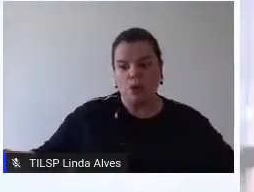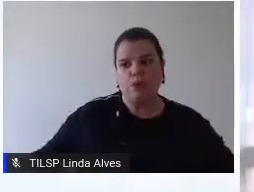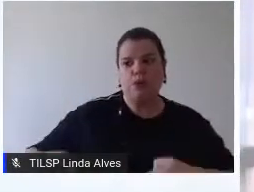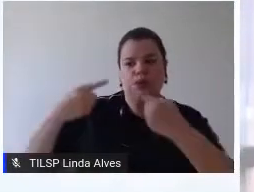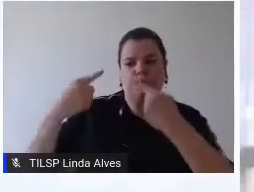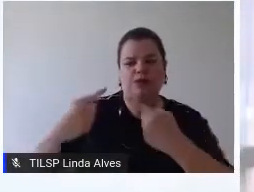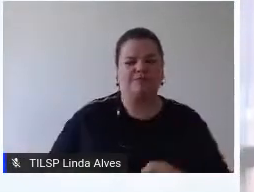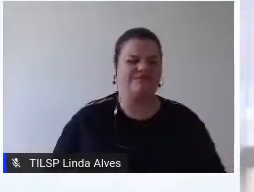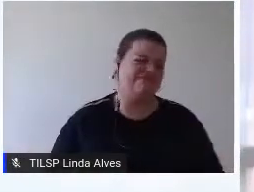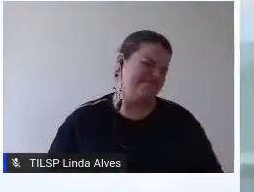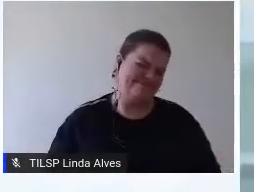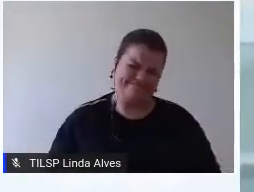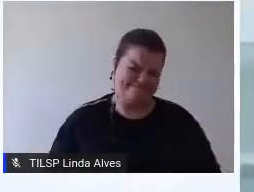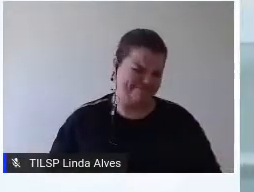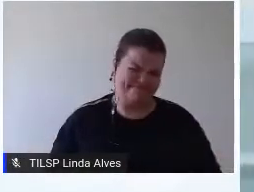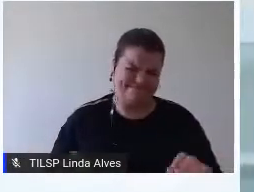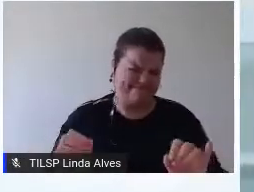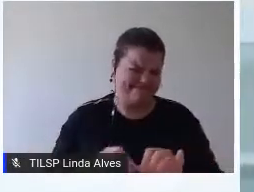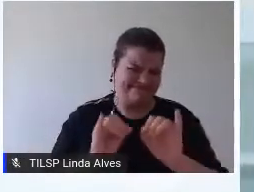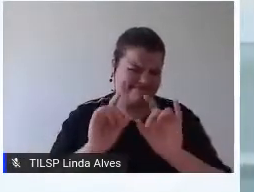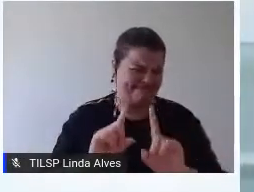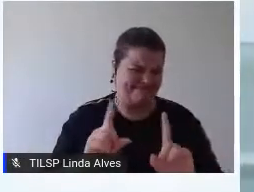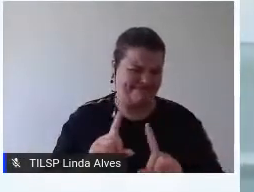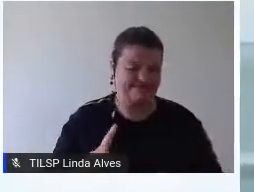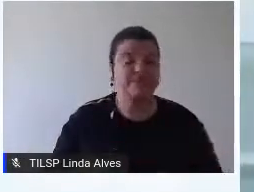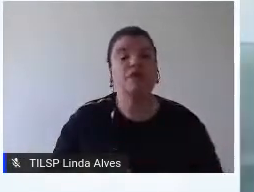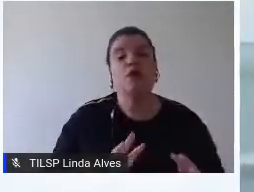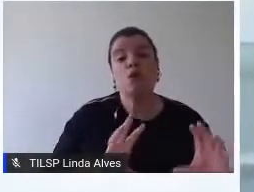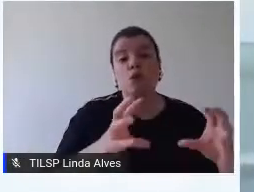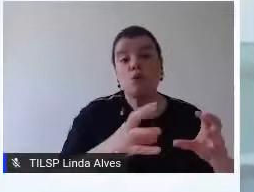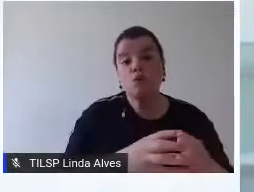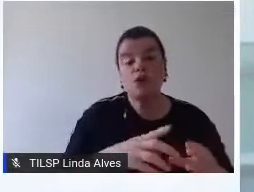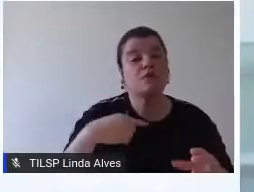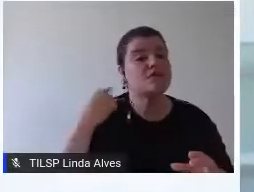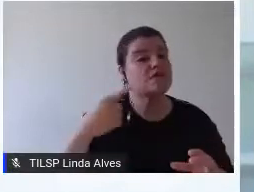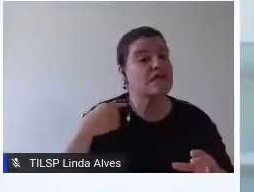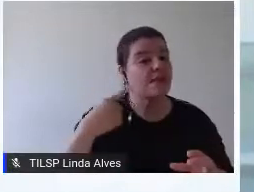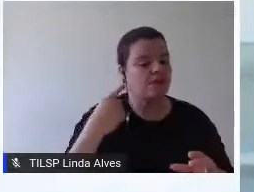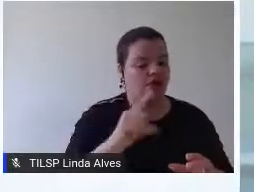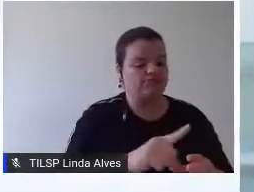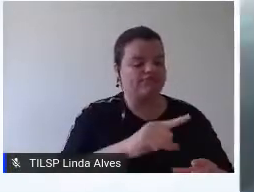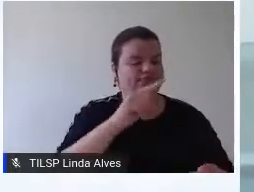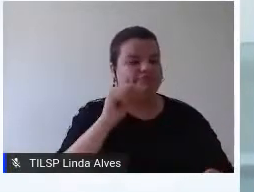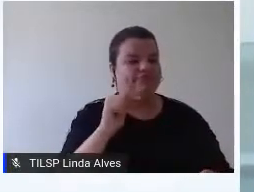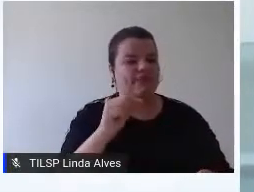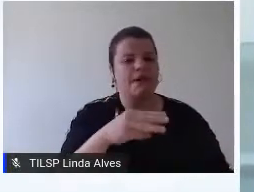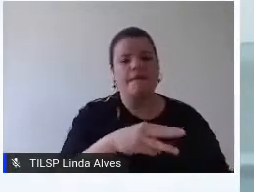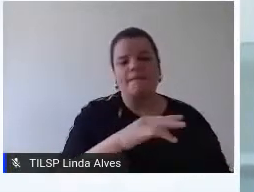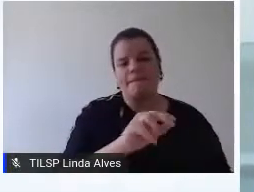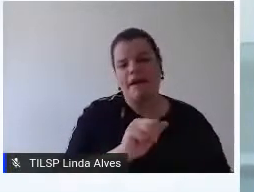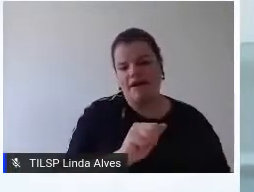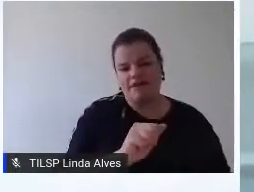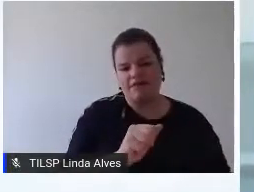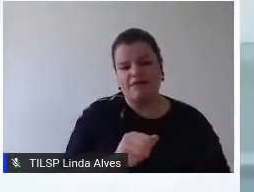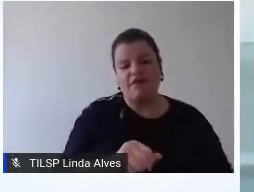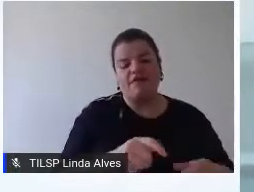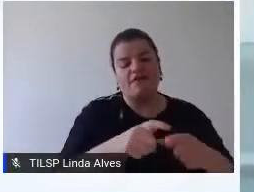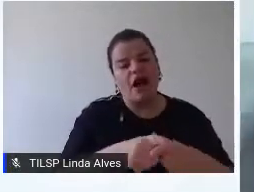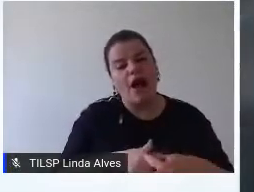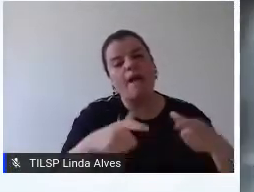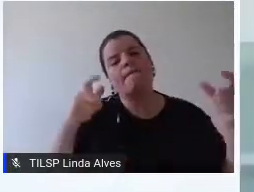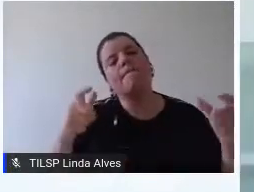isso. Não. O grupo do Maia ou o candidato do Maia vencedor vai abrir espaço para a oposição